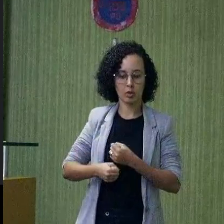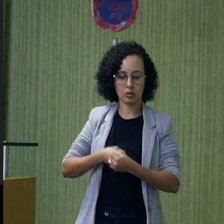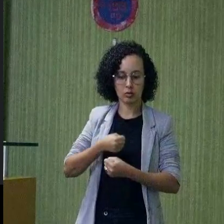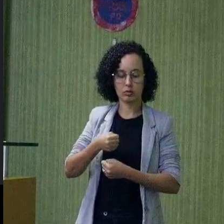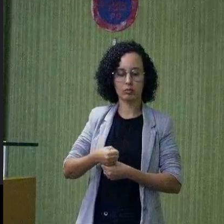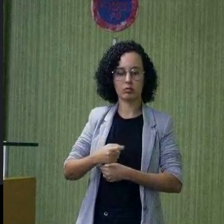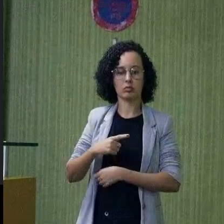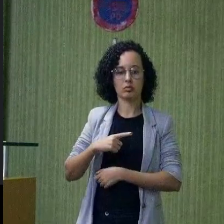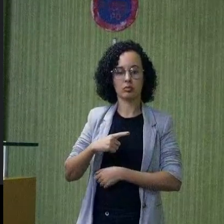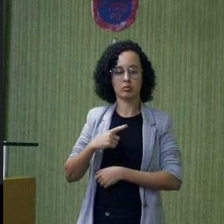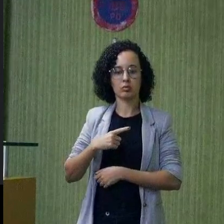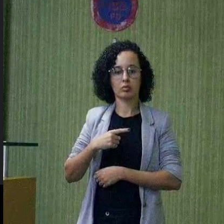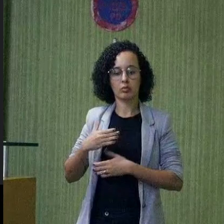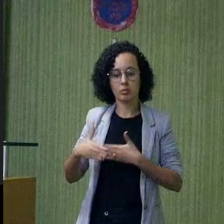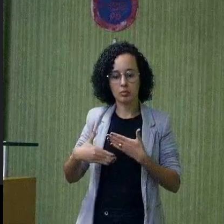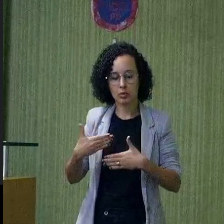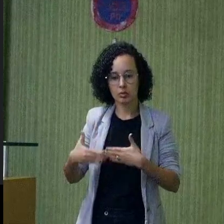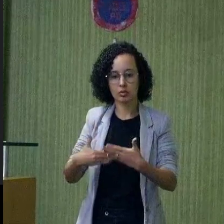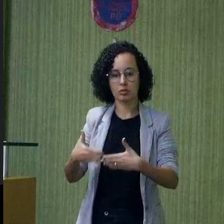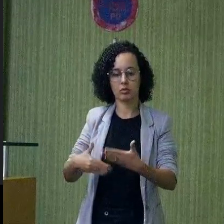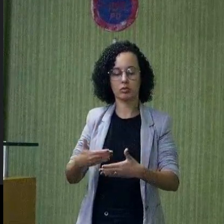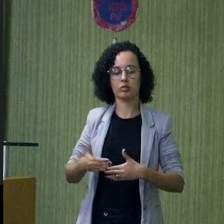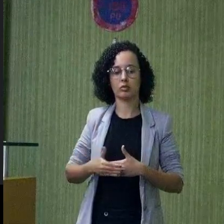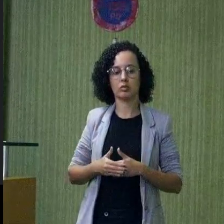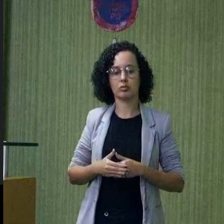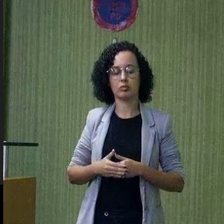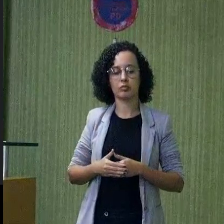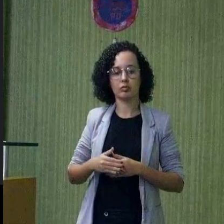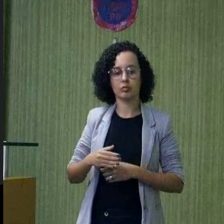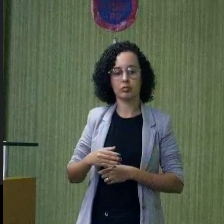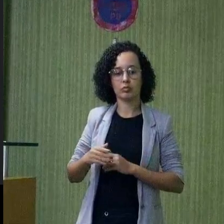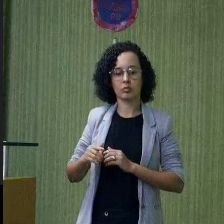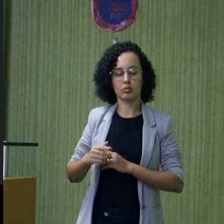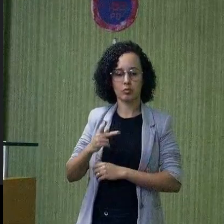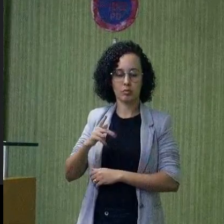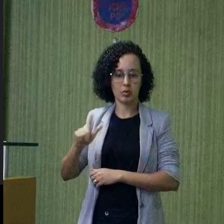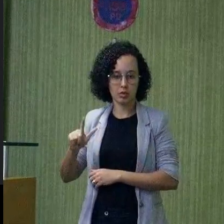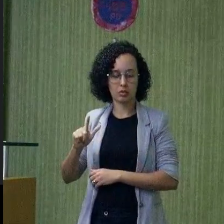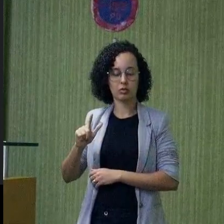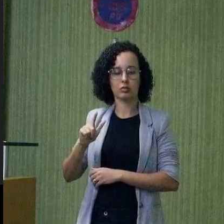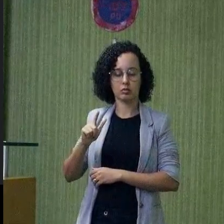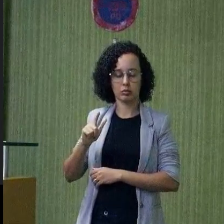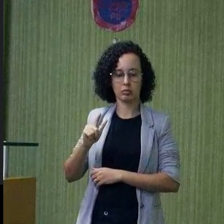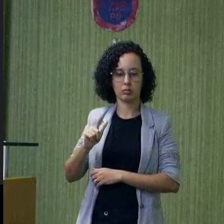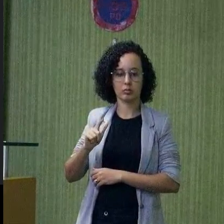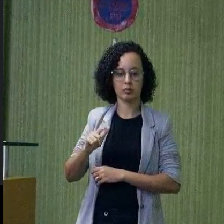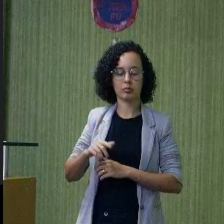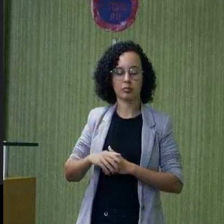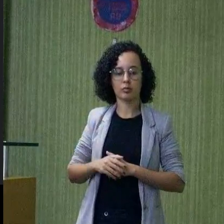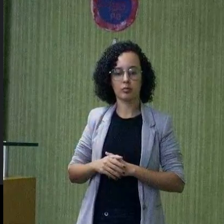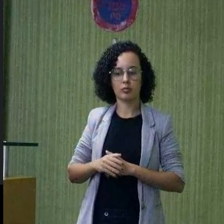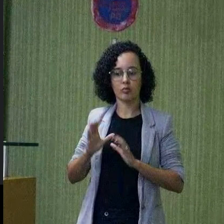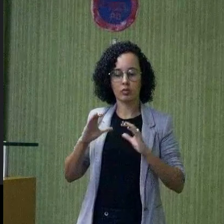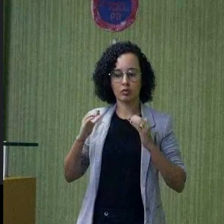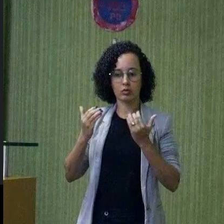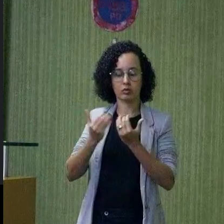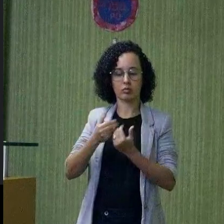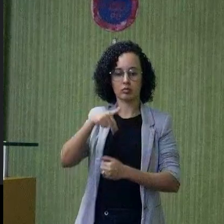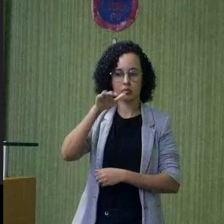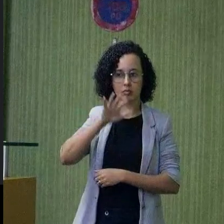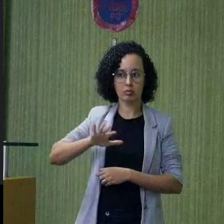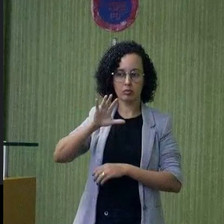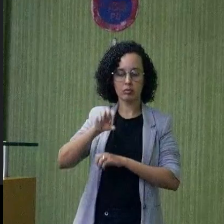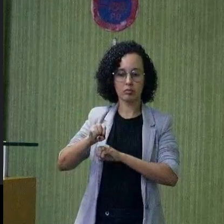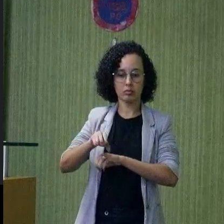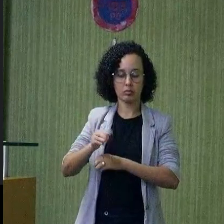tenha eh o processo de tramitação do pl no Congresso Nacional de forma que ele possa retornar eh aprovado